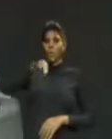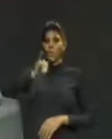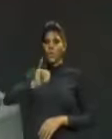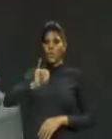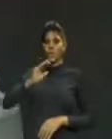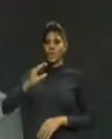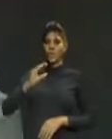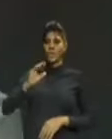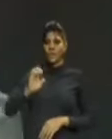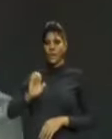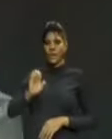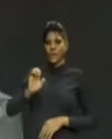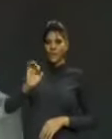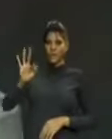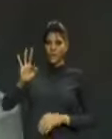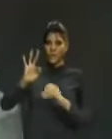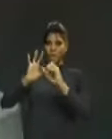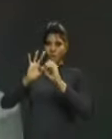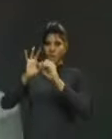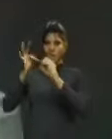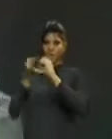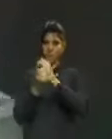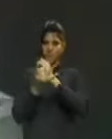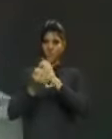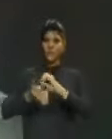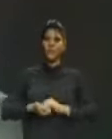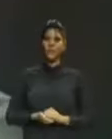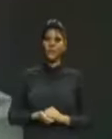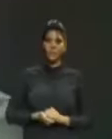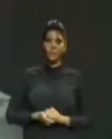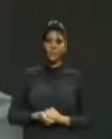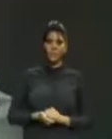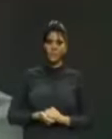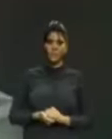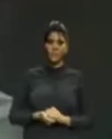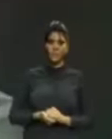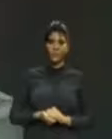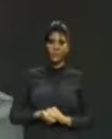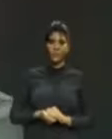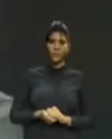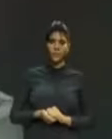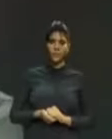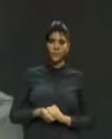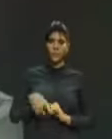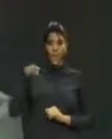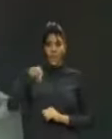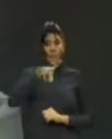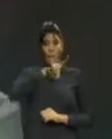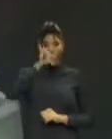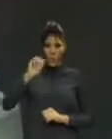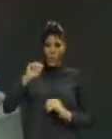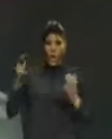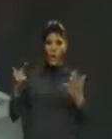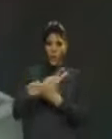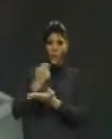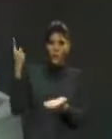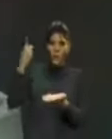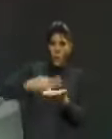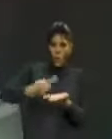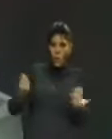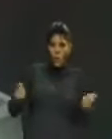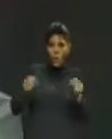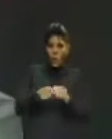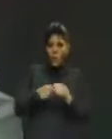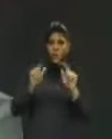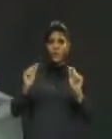de primeira hora. Naquele dia, se firmava um convênio entre Assembleia Legislativa